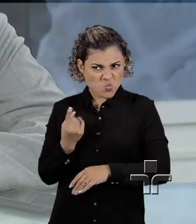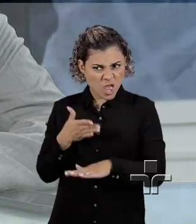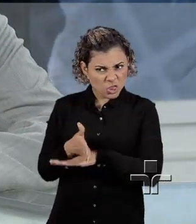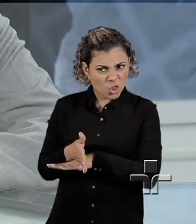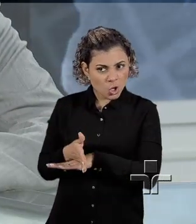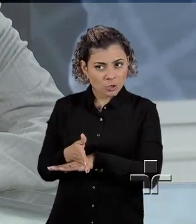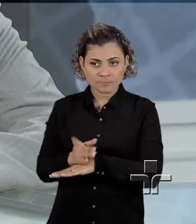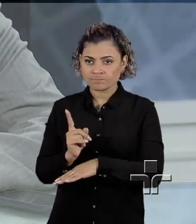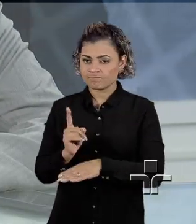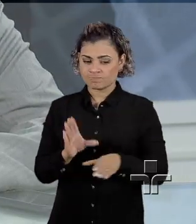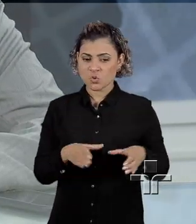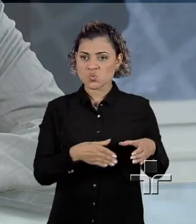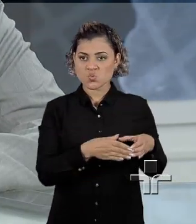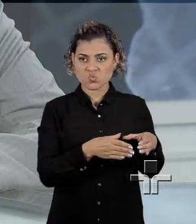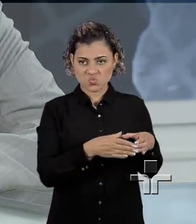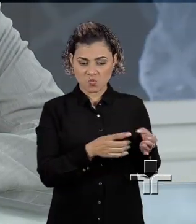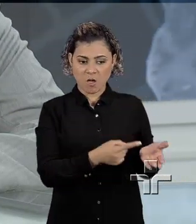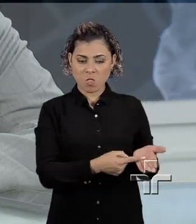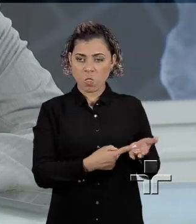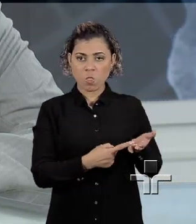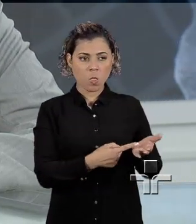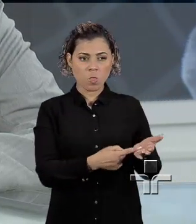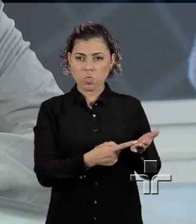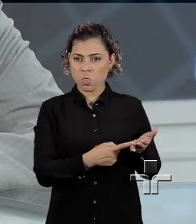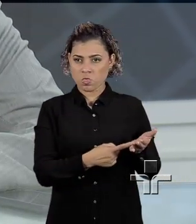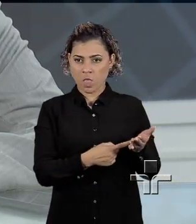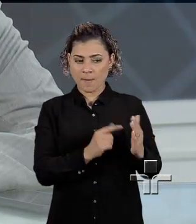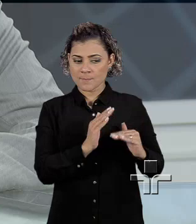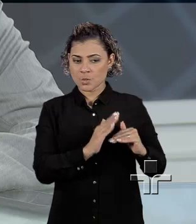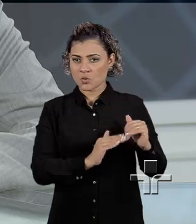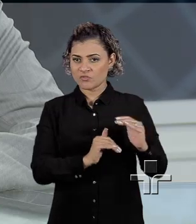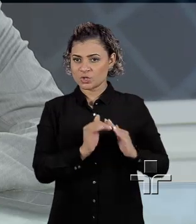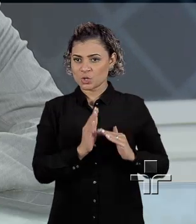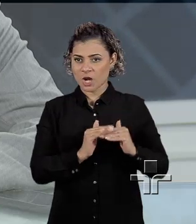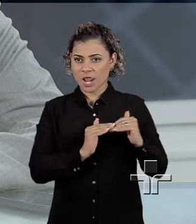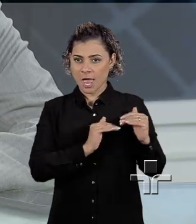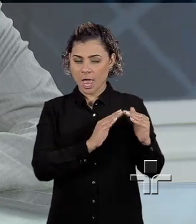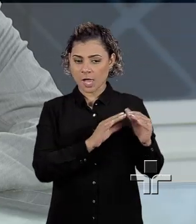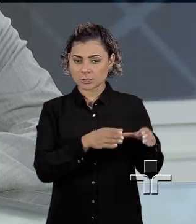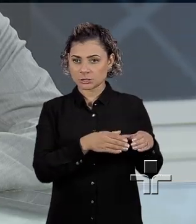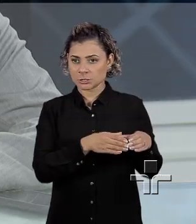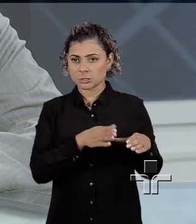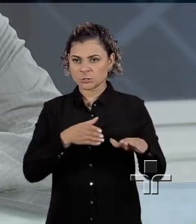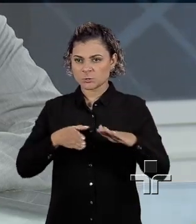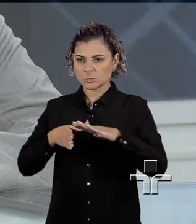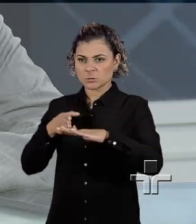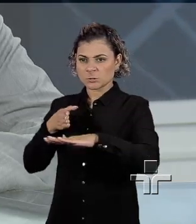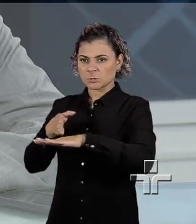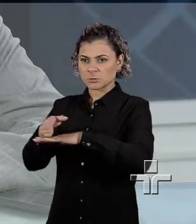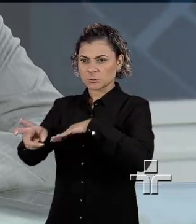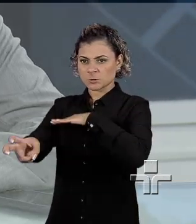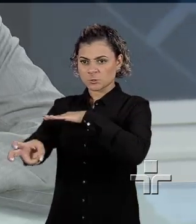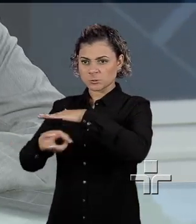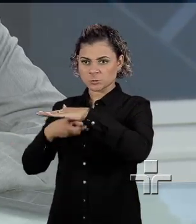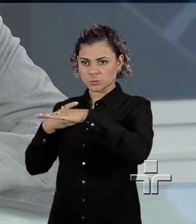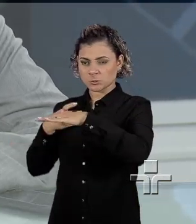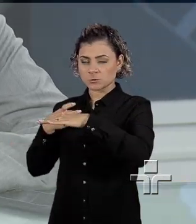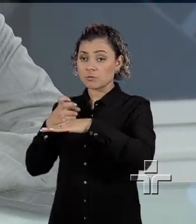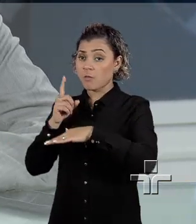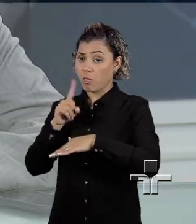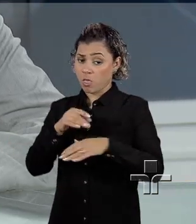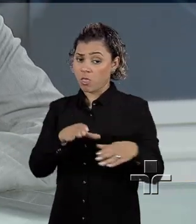muito bem planejada, com sujeitos, com mandantes, com comandantes, com operadores. É uma